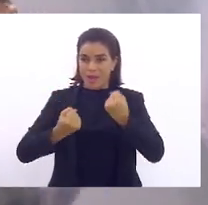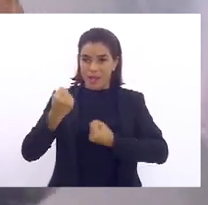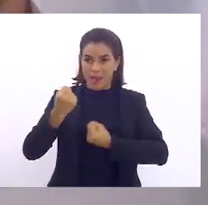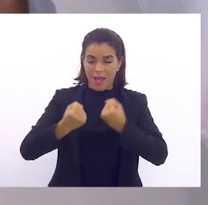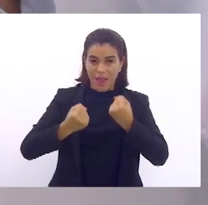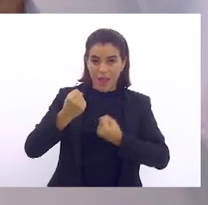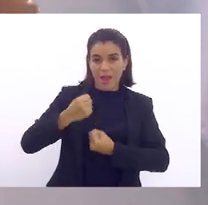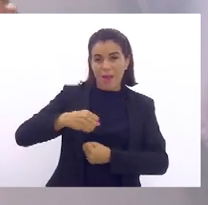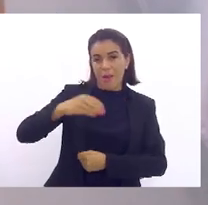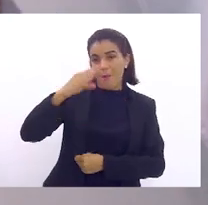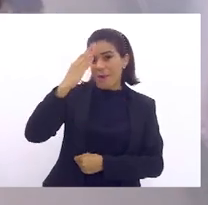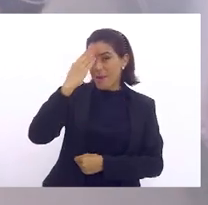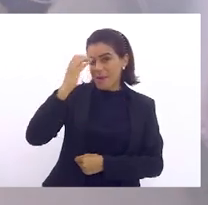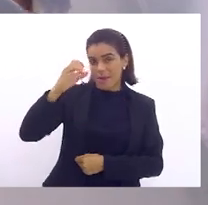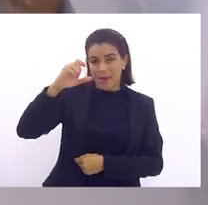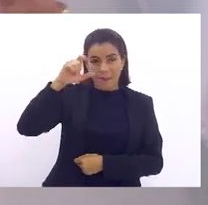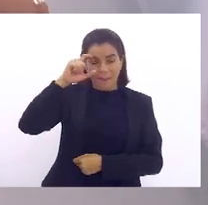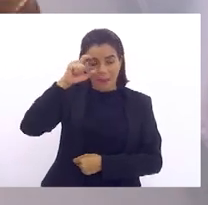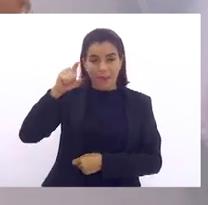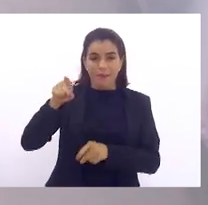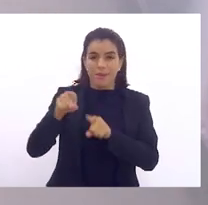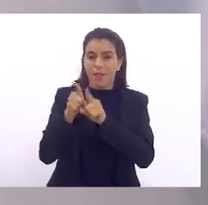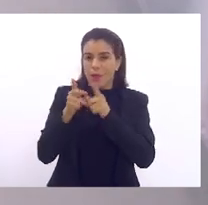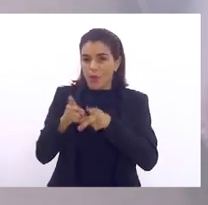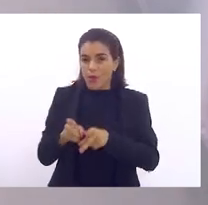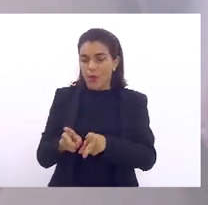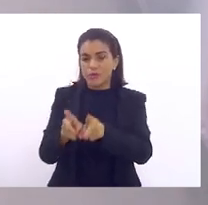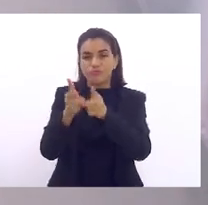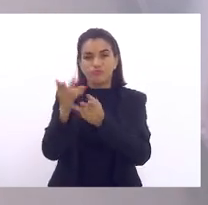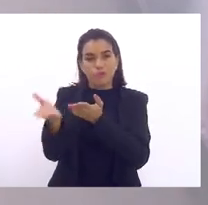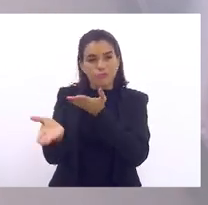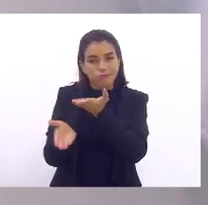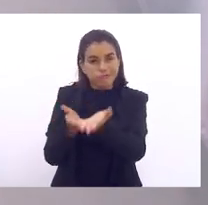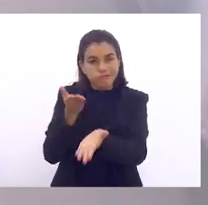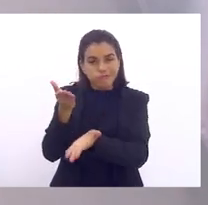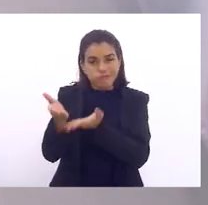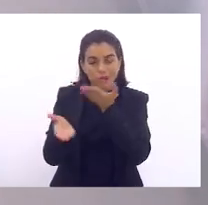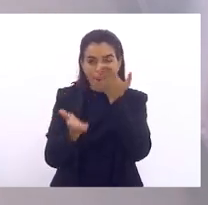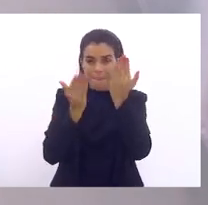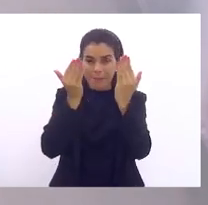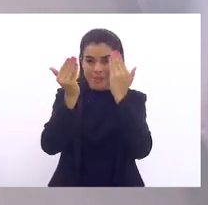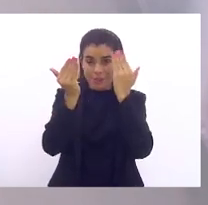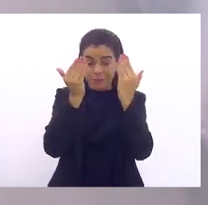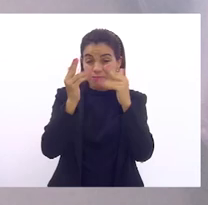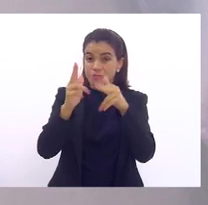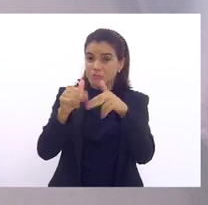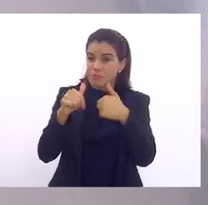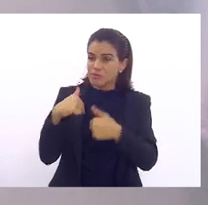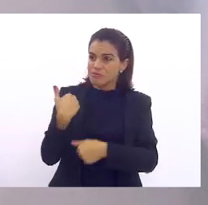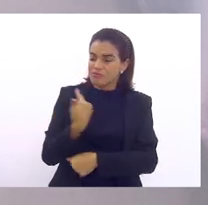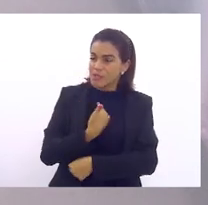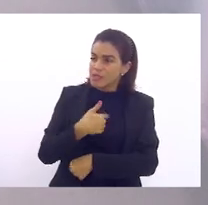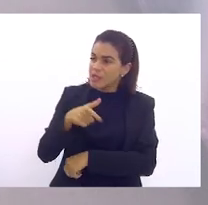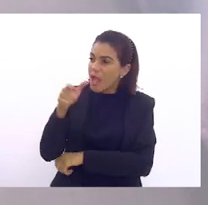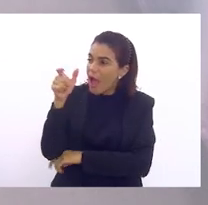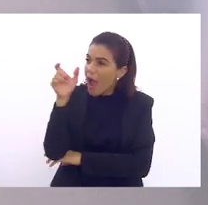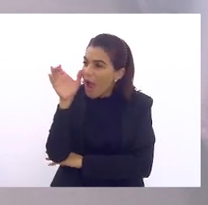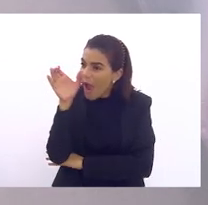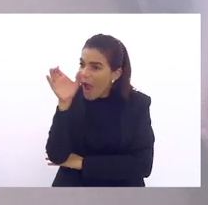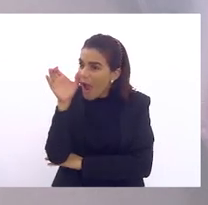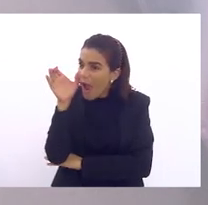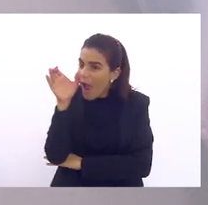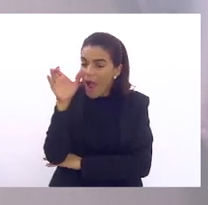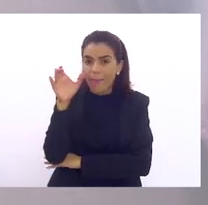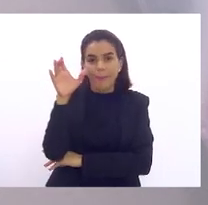Penha e continua atendimento psicológico enfim e por isso que a gente queria te ouvir porque para além